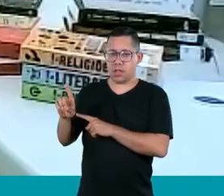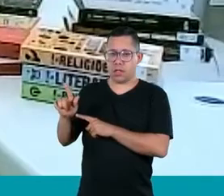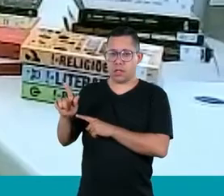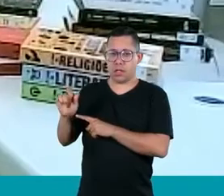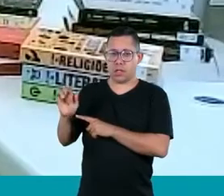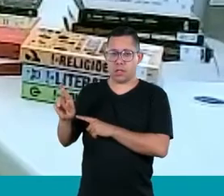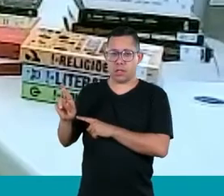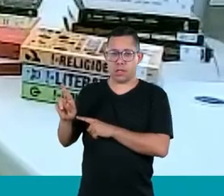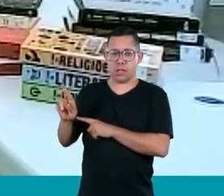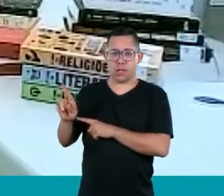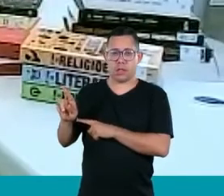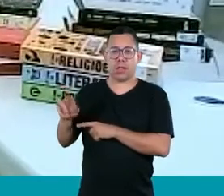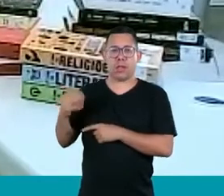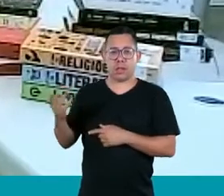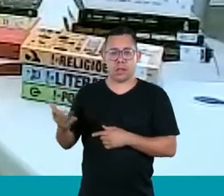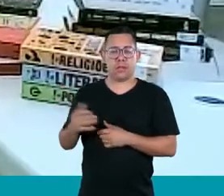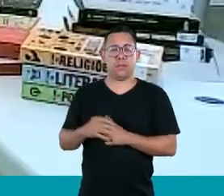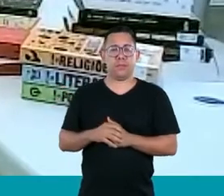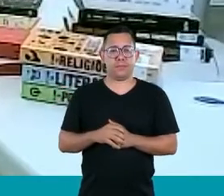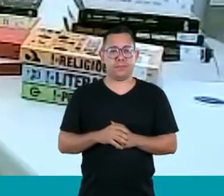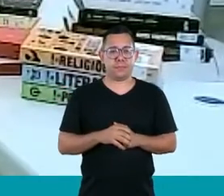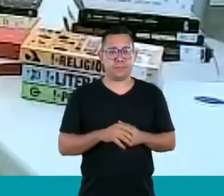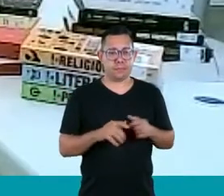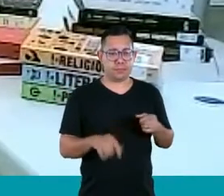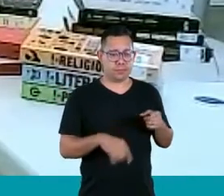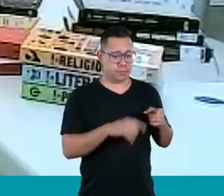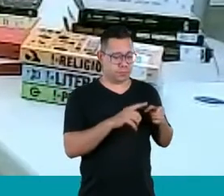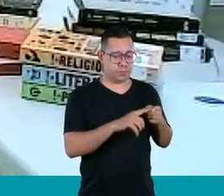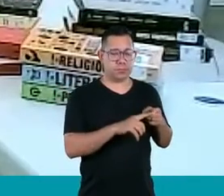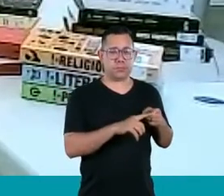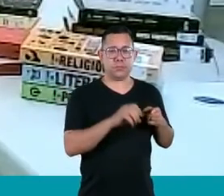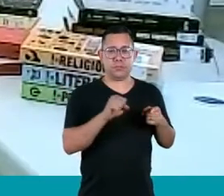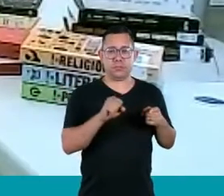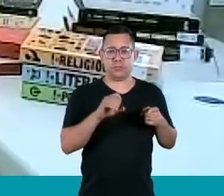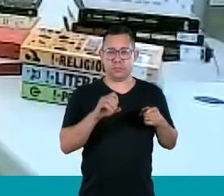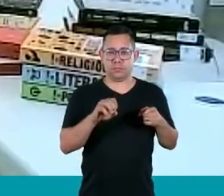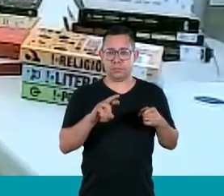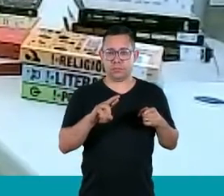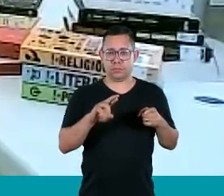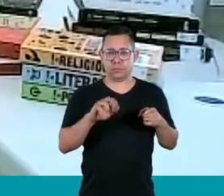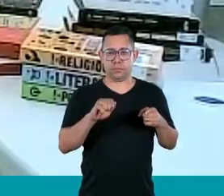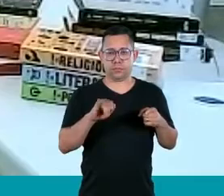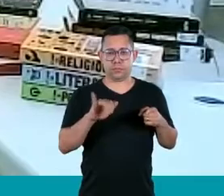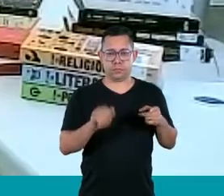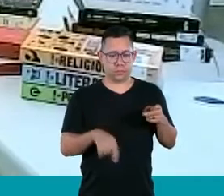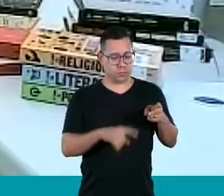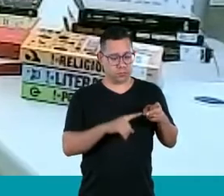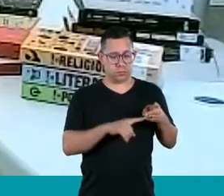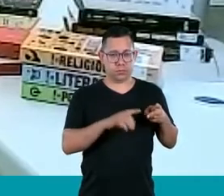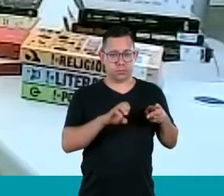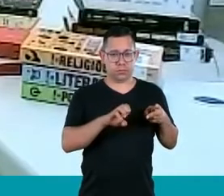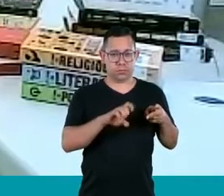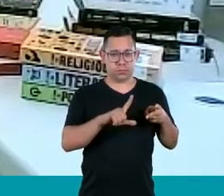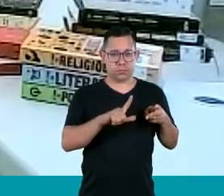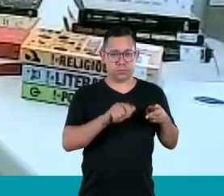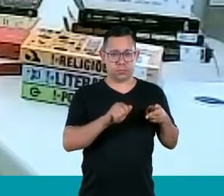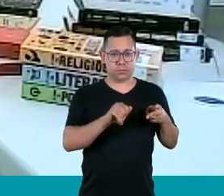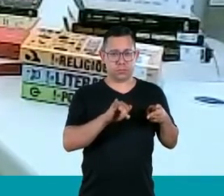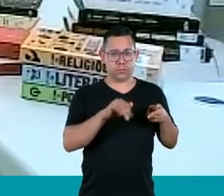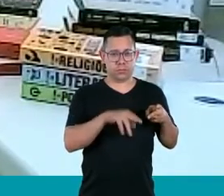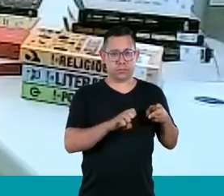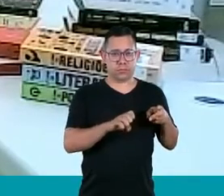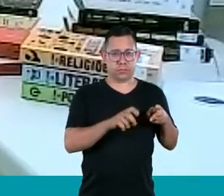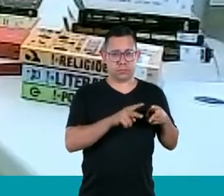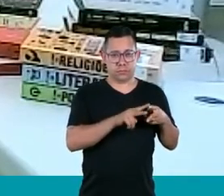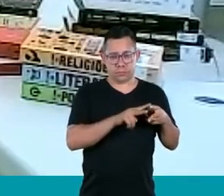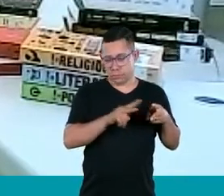nem saibam. A Soraya pelo direito à argumentação na escola e a Elaine Assolini, que com ela eu aprendi, né, que é